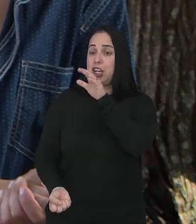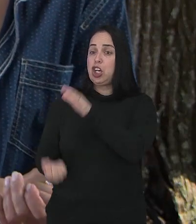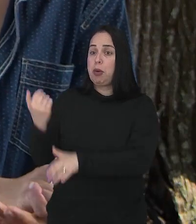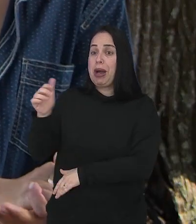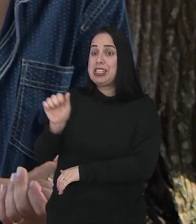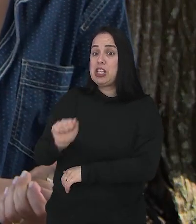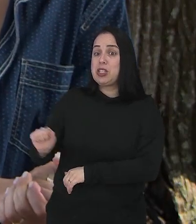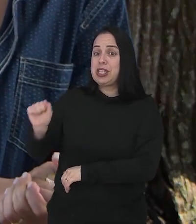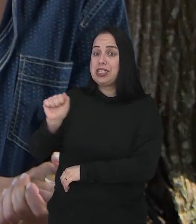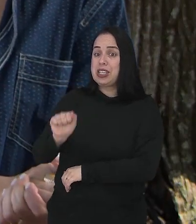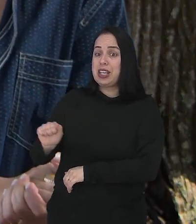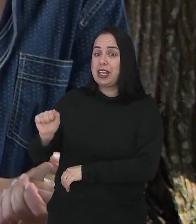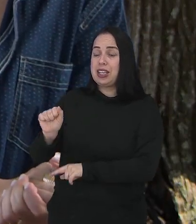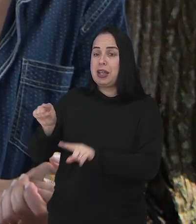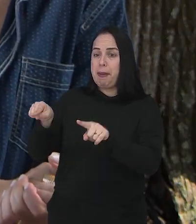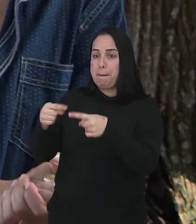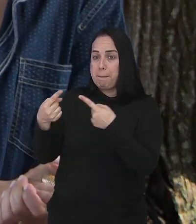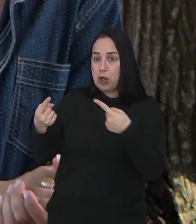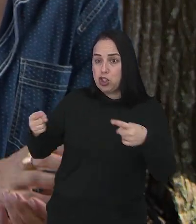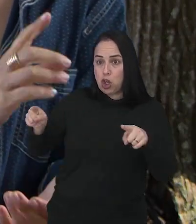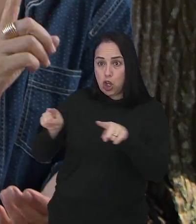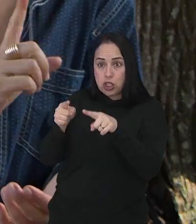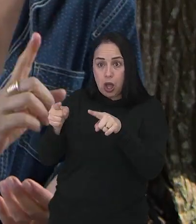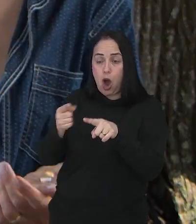associação de músicos